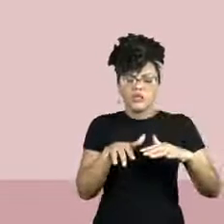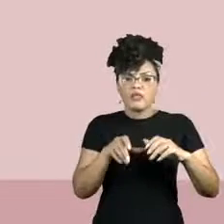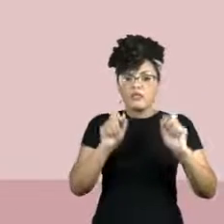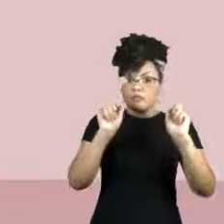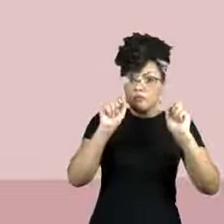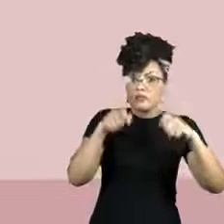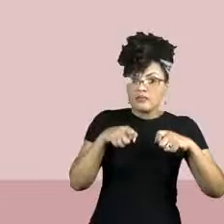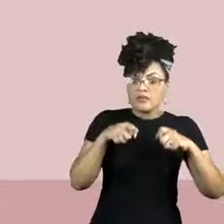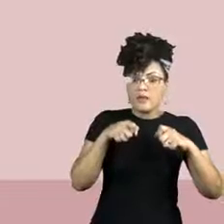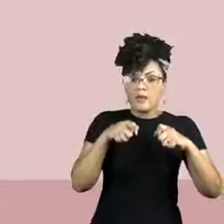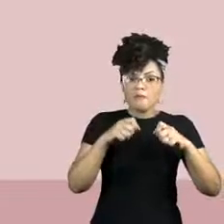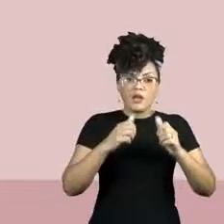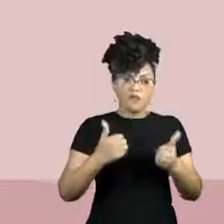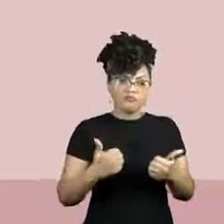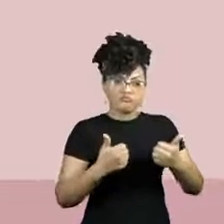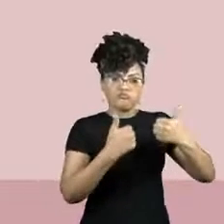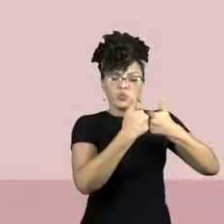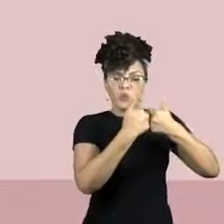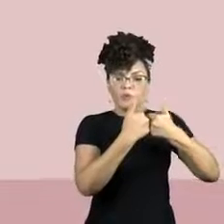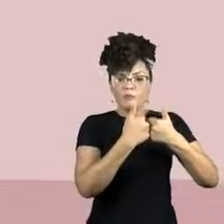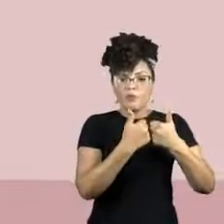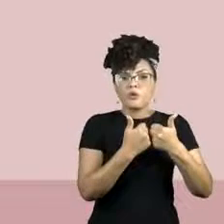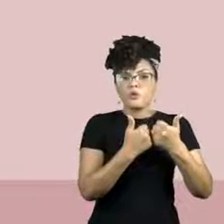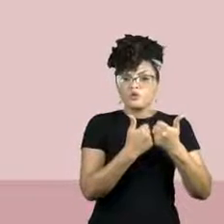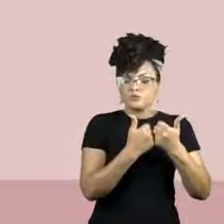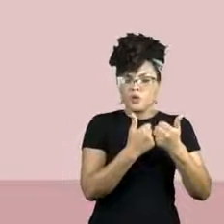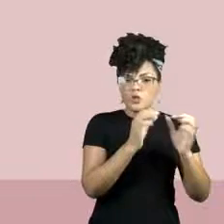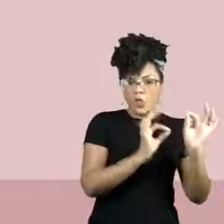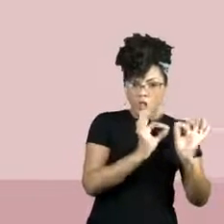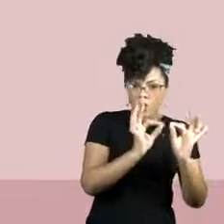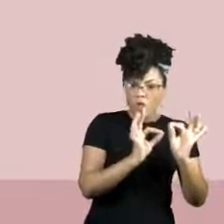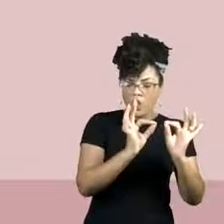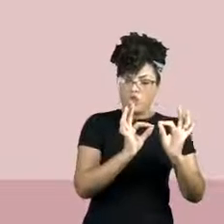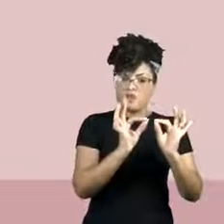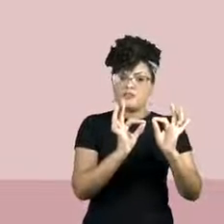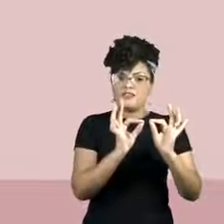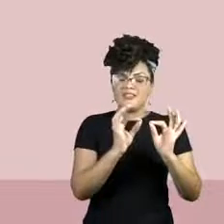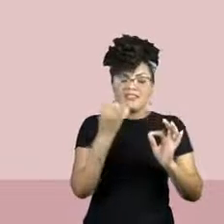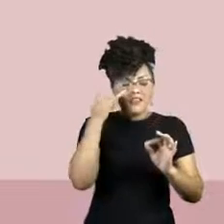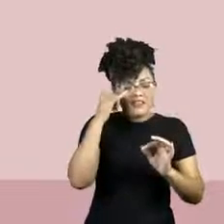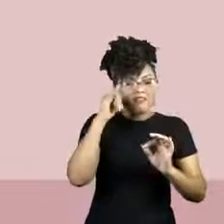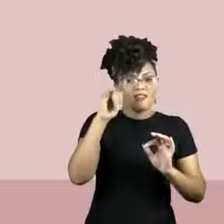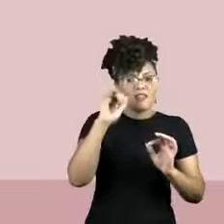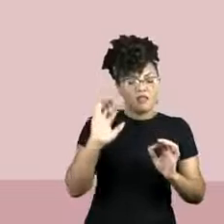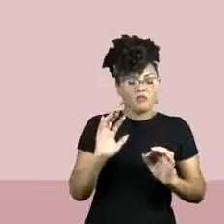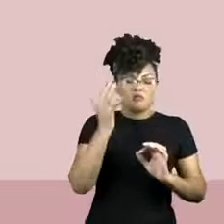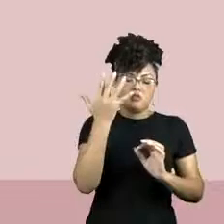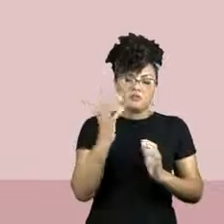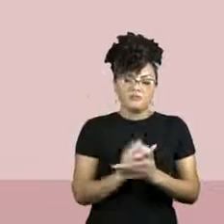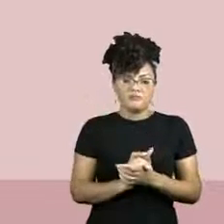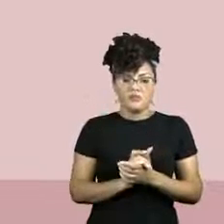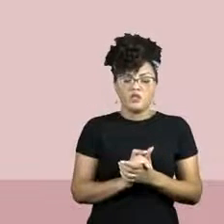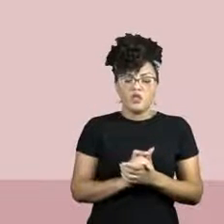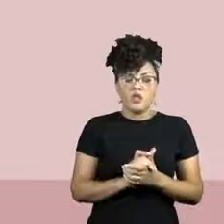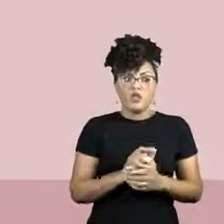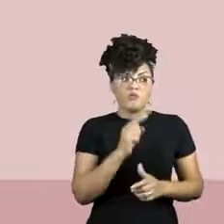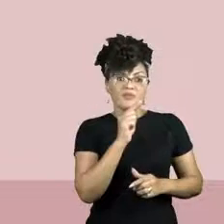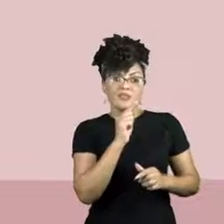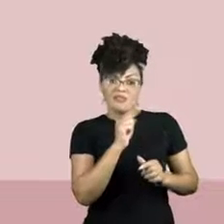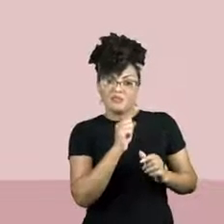possível intervenção que irá corrigir essa tendência e evitar que ela ocorra. Tá? Esse é um caso de